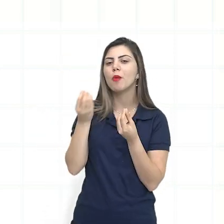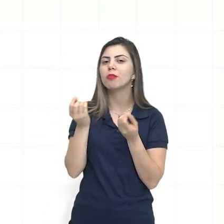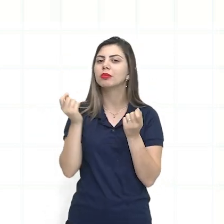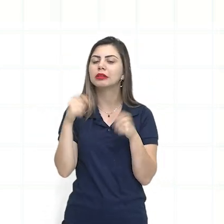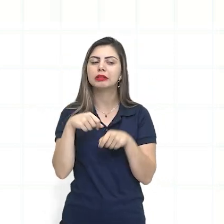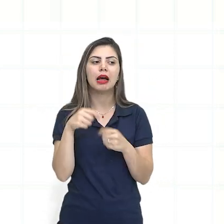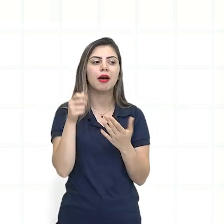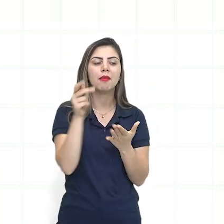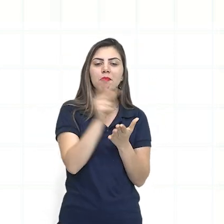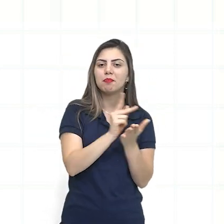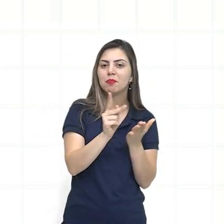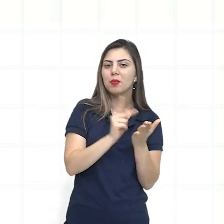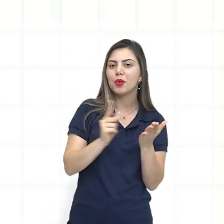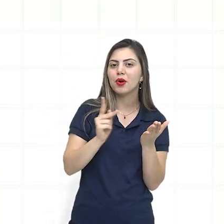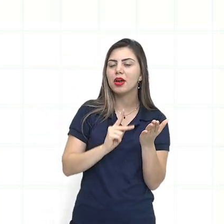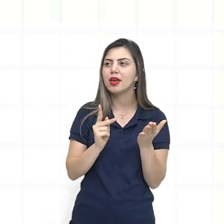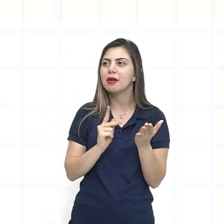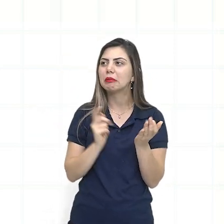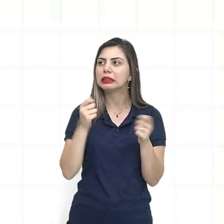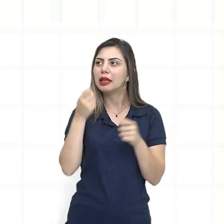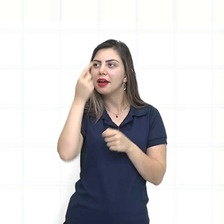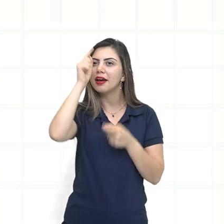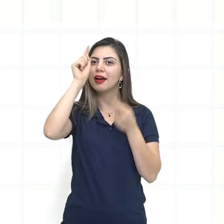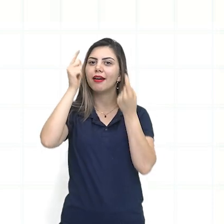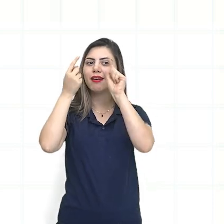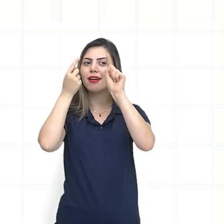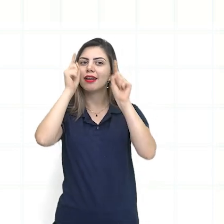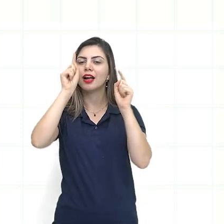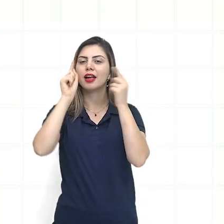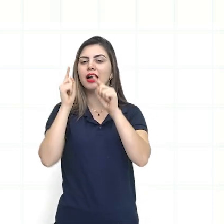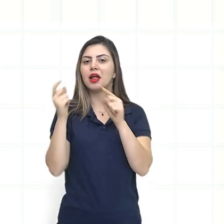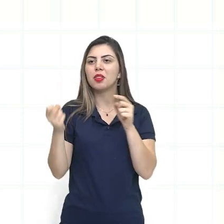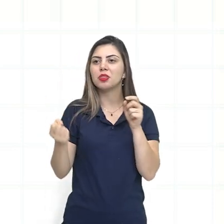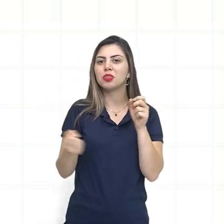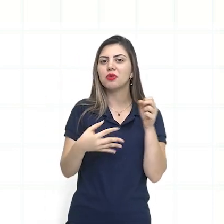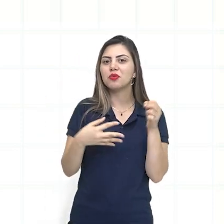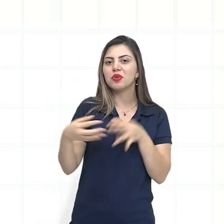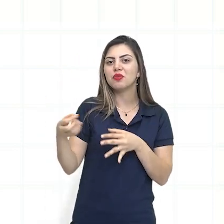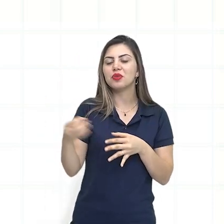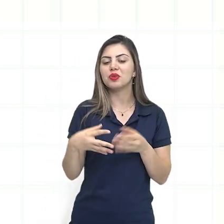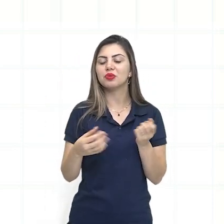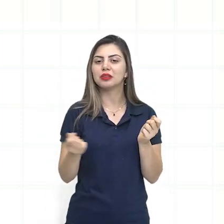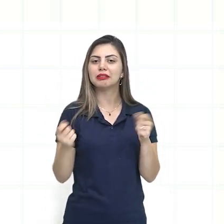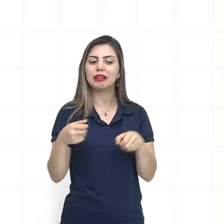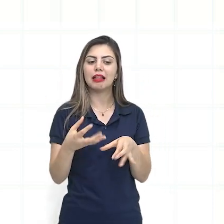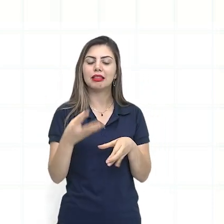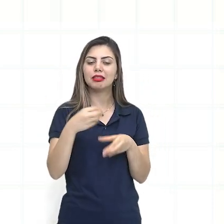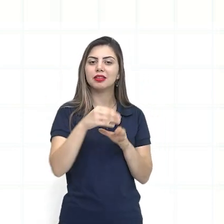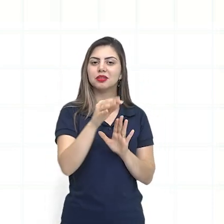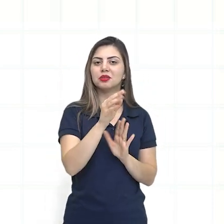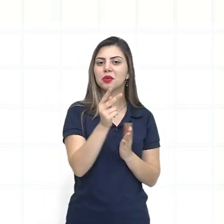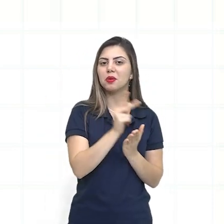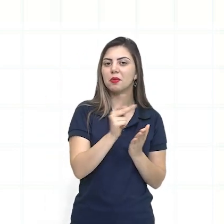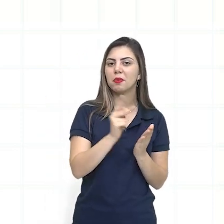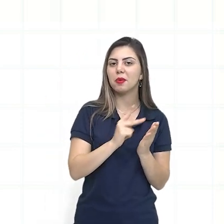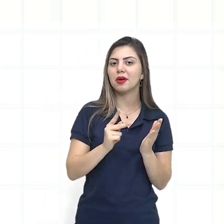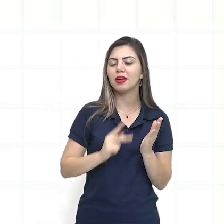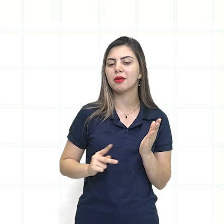eu vou enfeitar o meu poema, eu vou trazer para o meu poema palavras